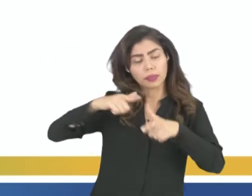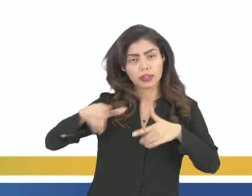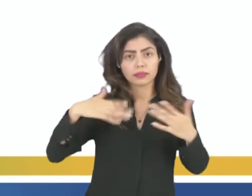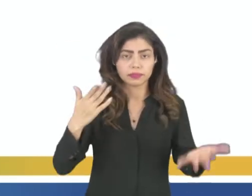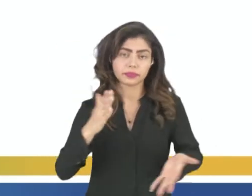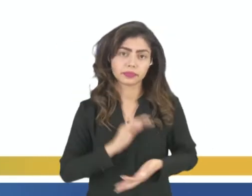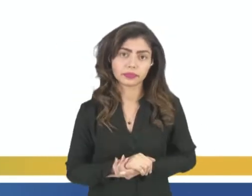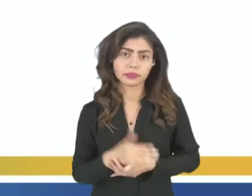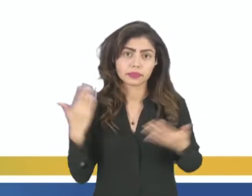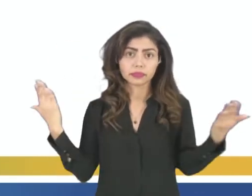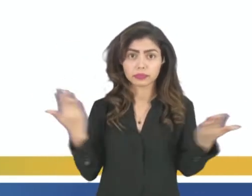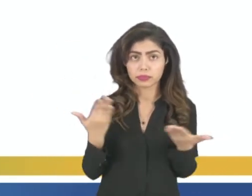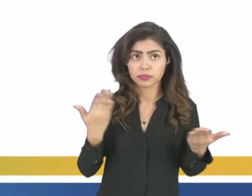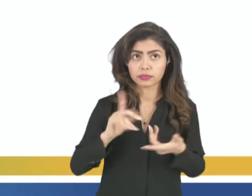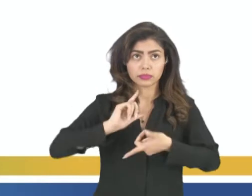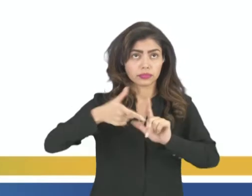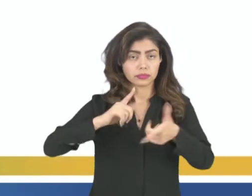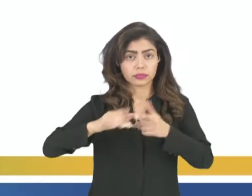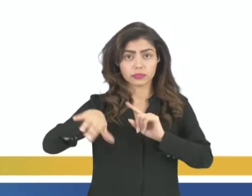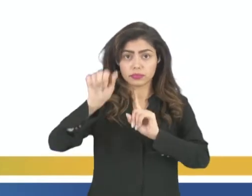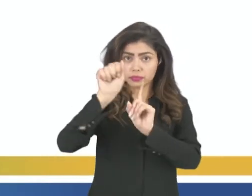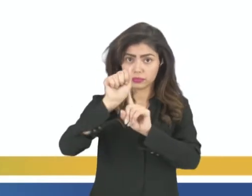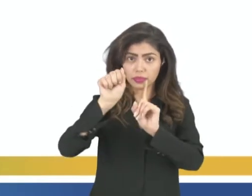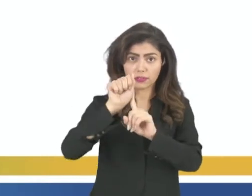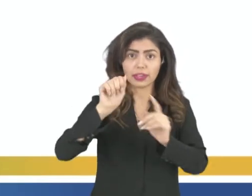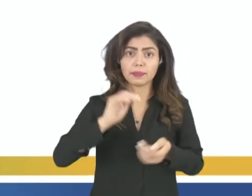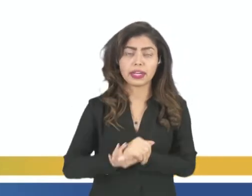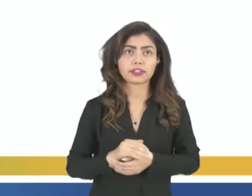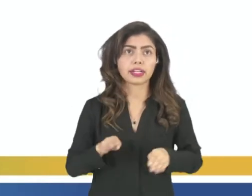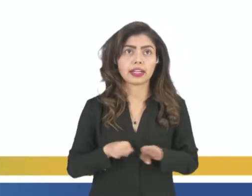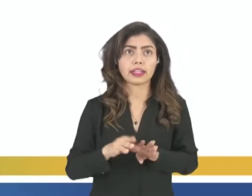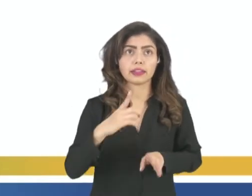hoje, a nossa alternativa correta é a letra A.